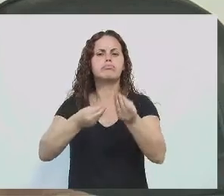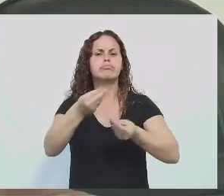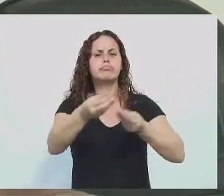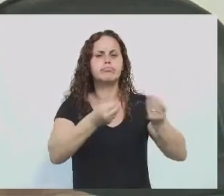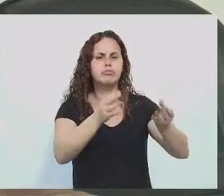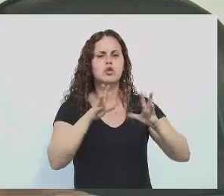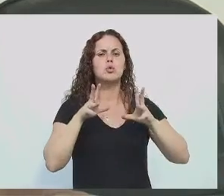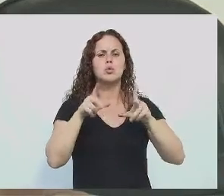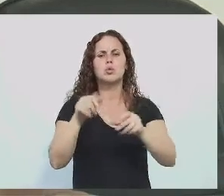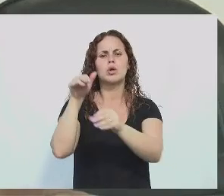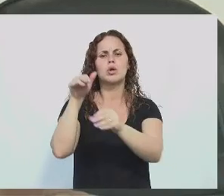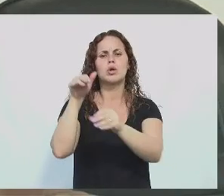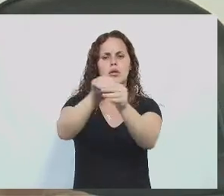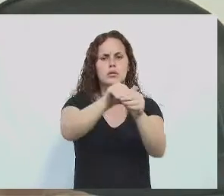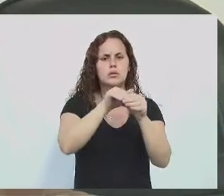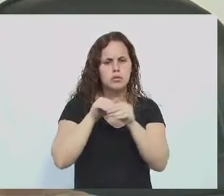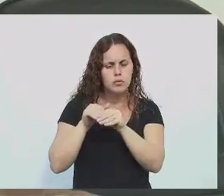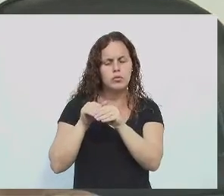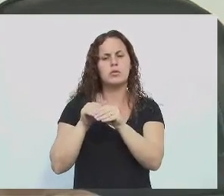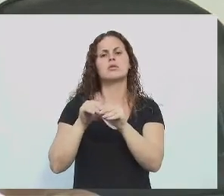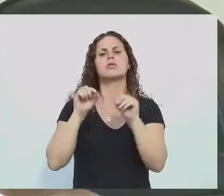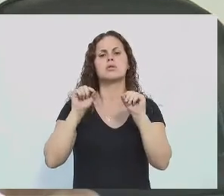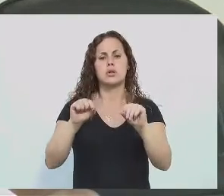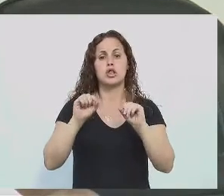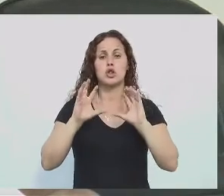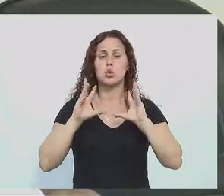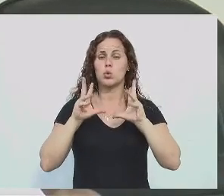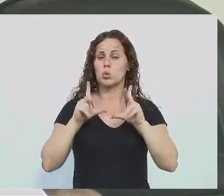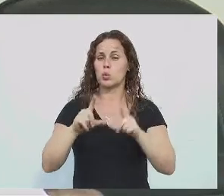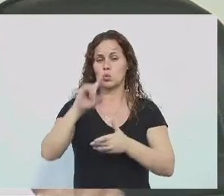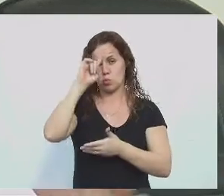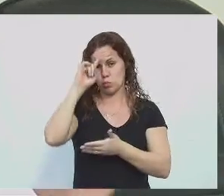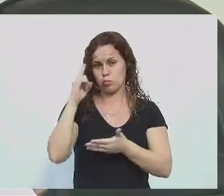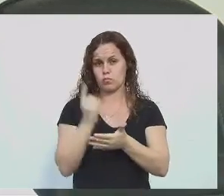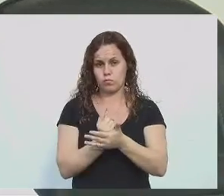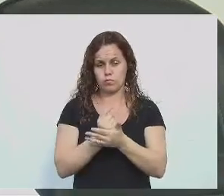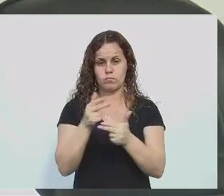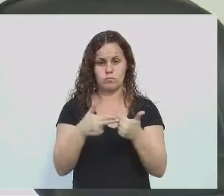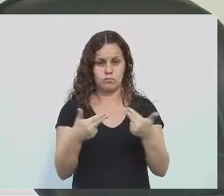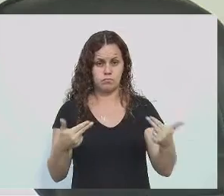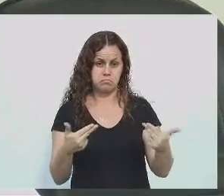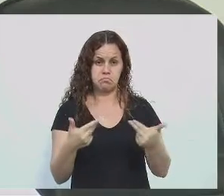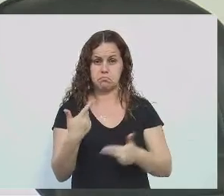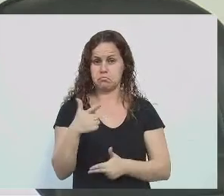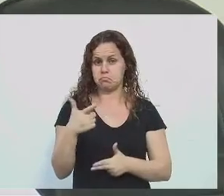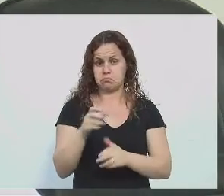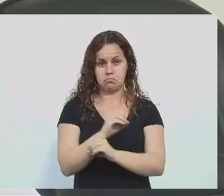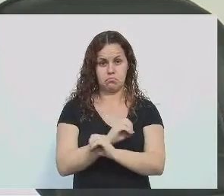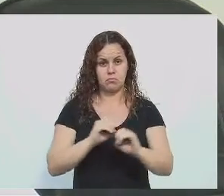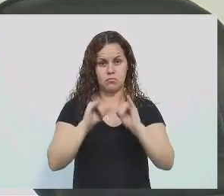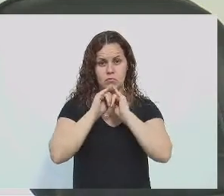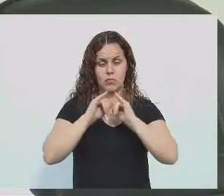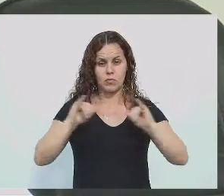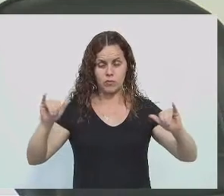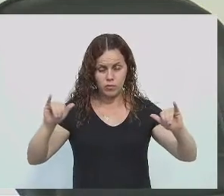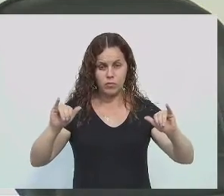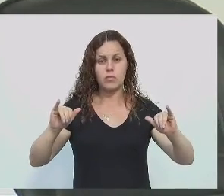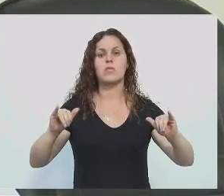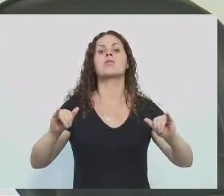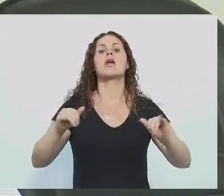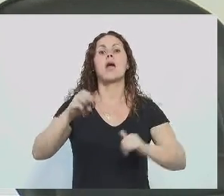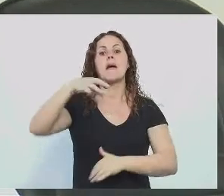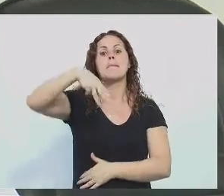referentes às eleições serão tomadas. Sem mais para o momento, cordialmente,